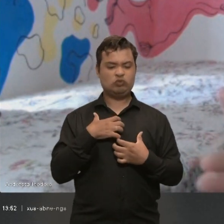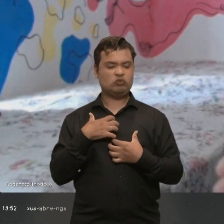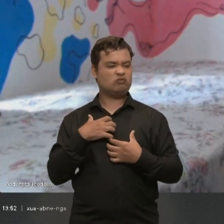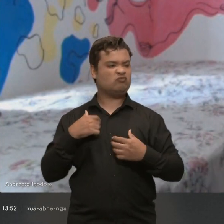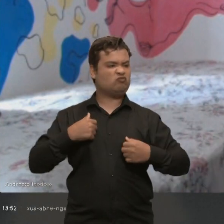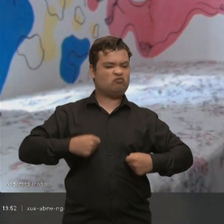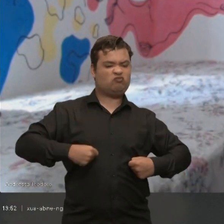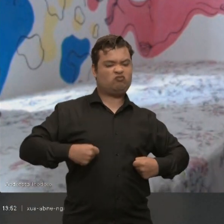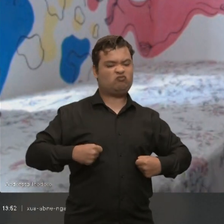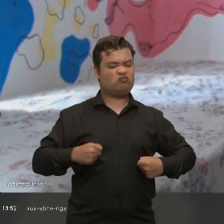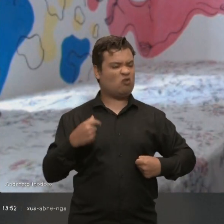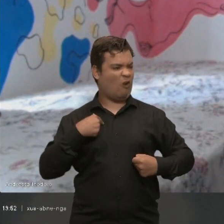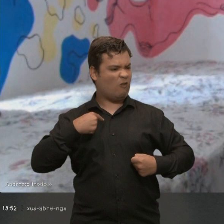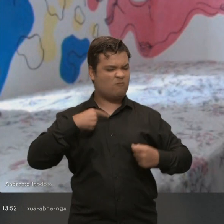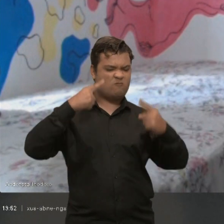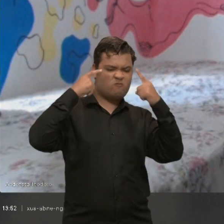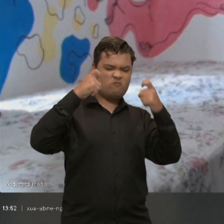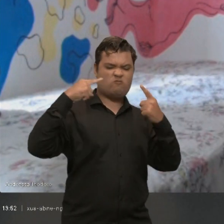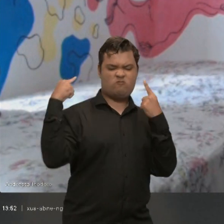de um homem, né? Então,